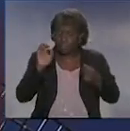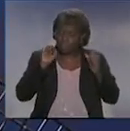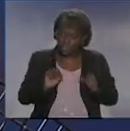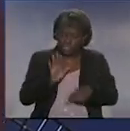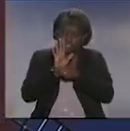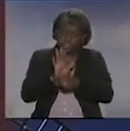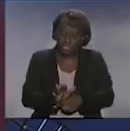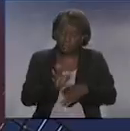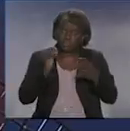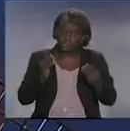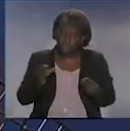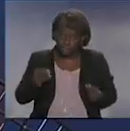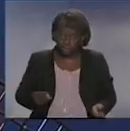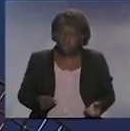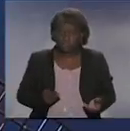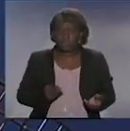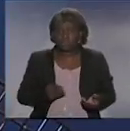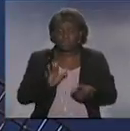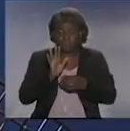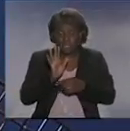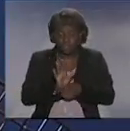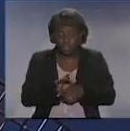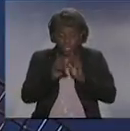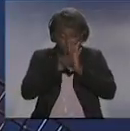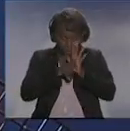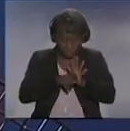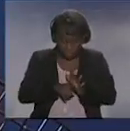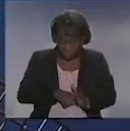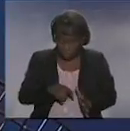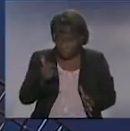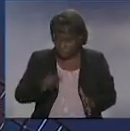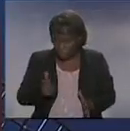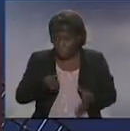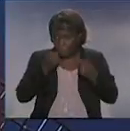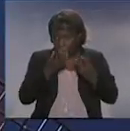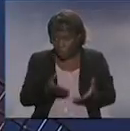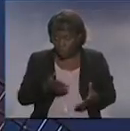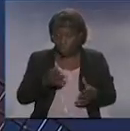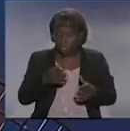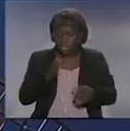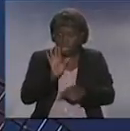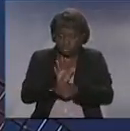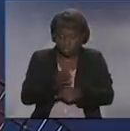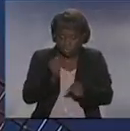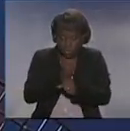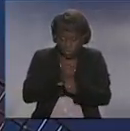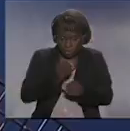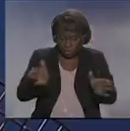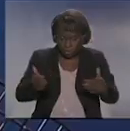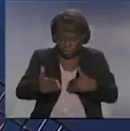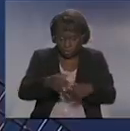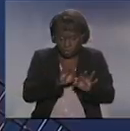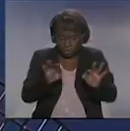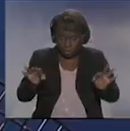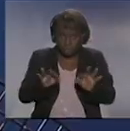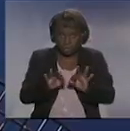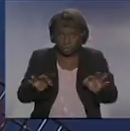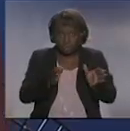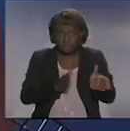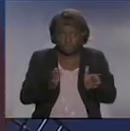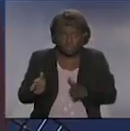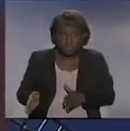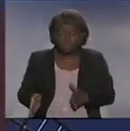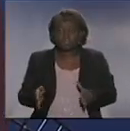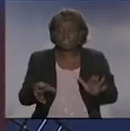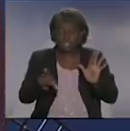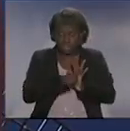SEBRAE podem ajudar bastante nesse sentido da análise do negócio, da viabilidade, de estruturar, de